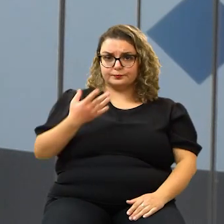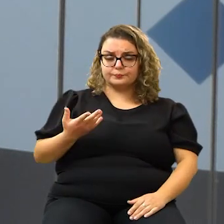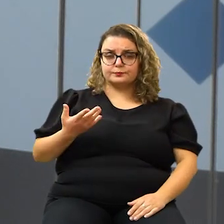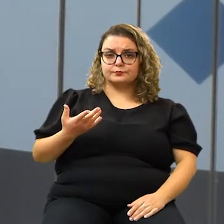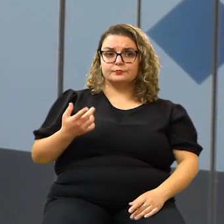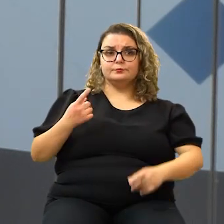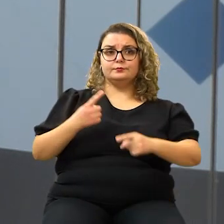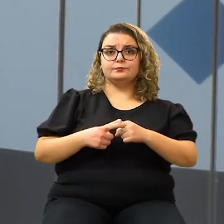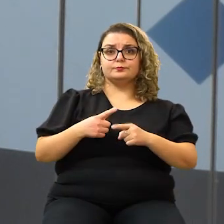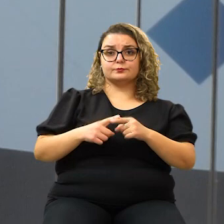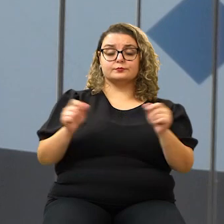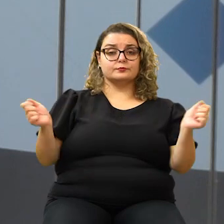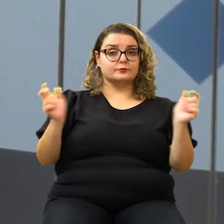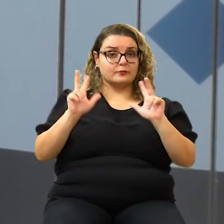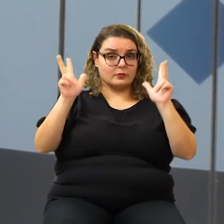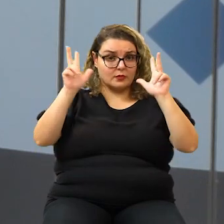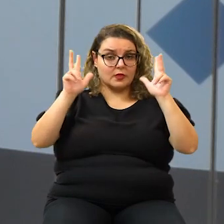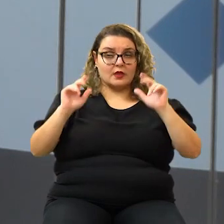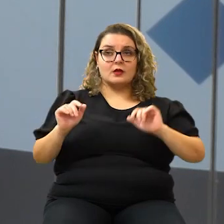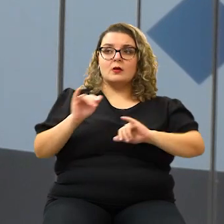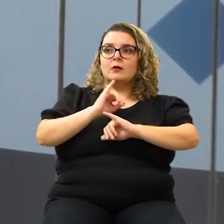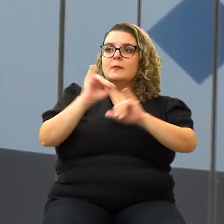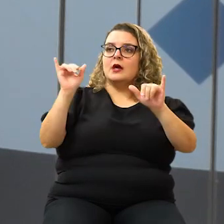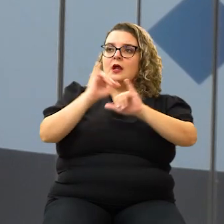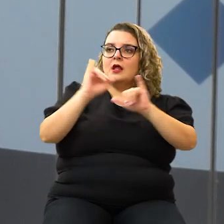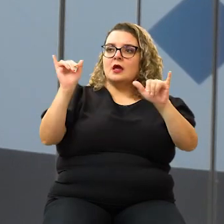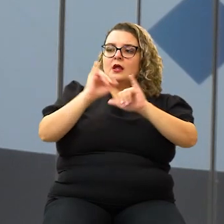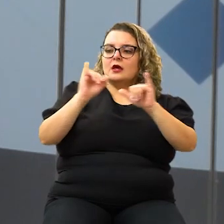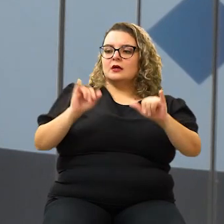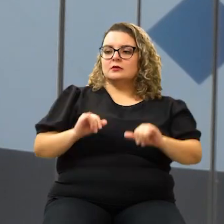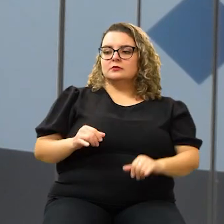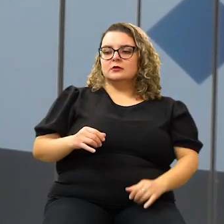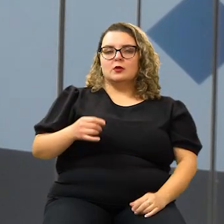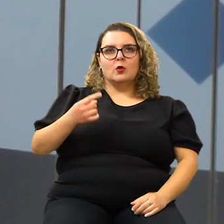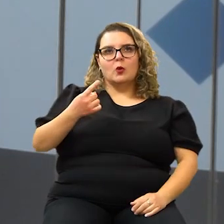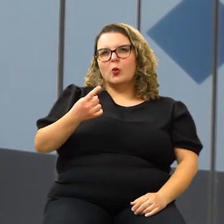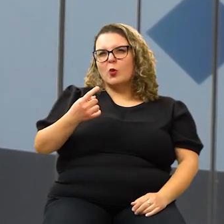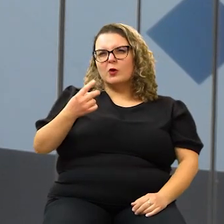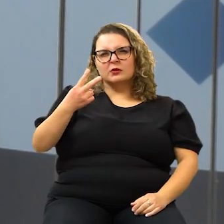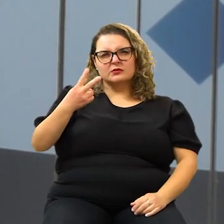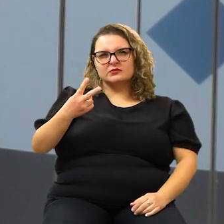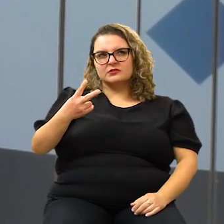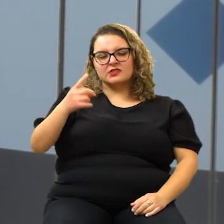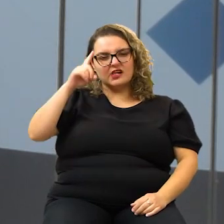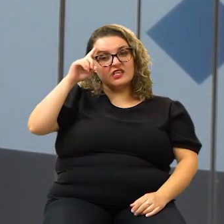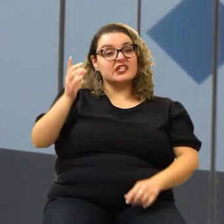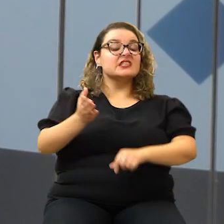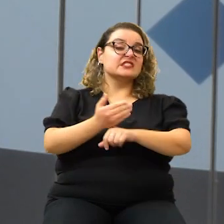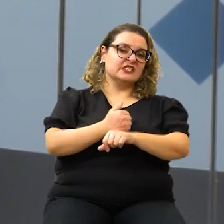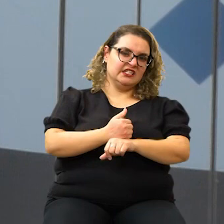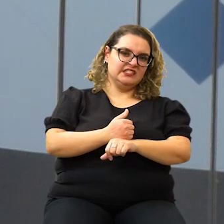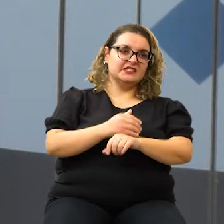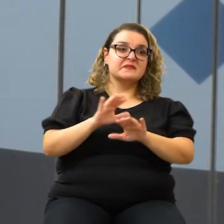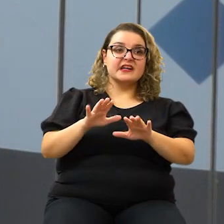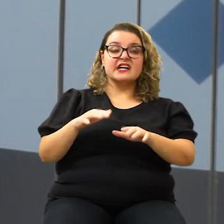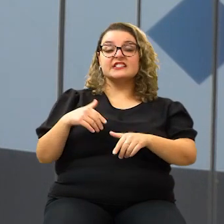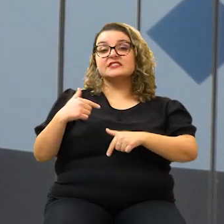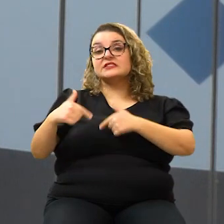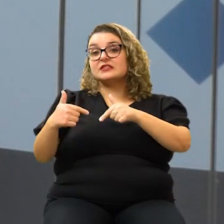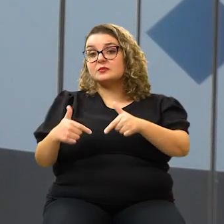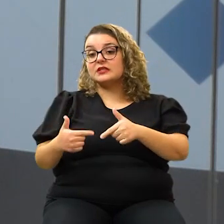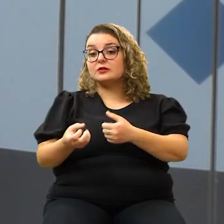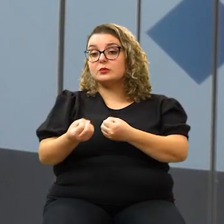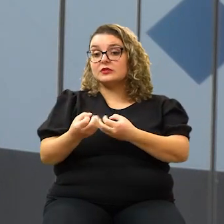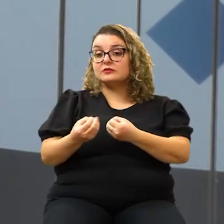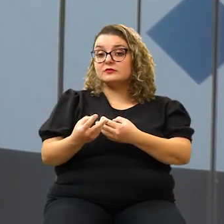o alerta que é 2 dias de antecedência, mas quando a gente trabalha com uma informação